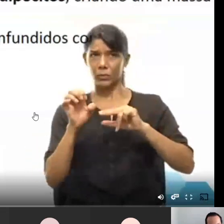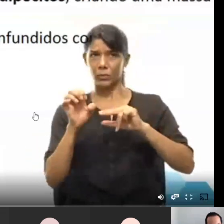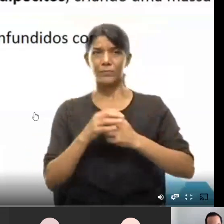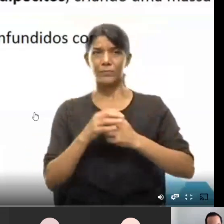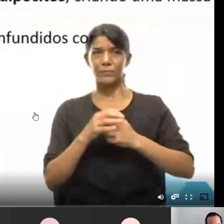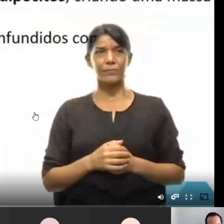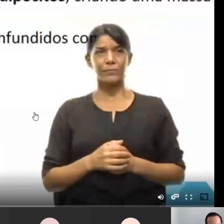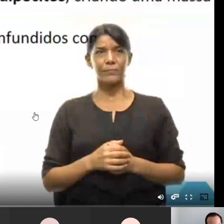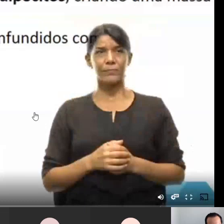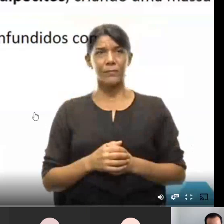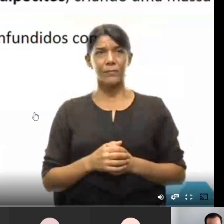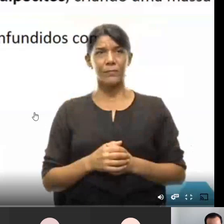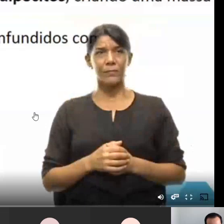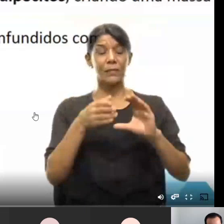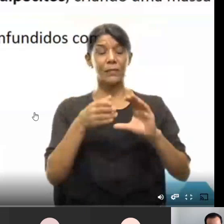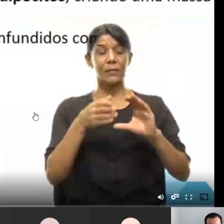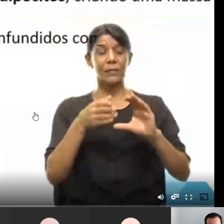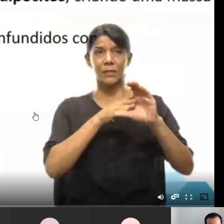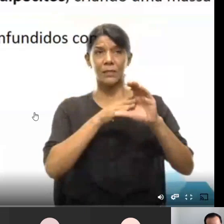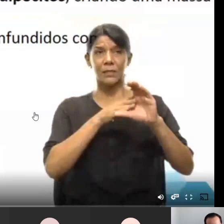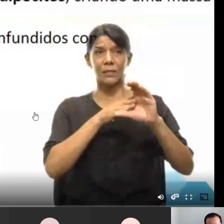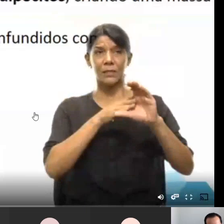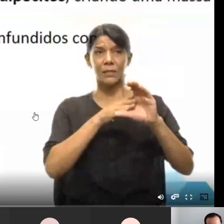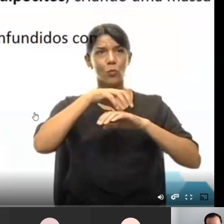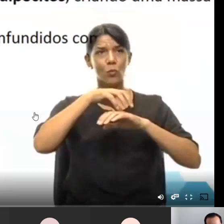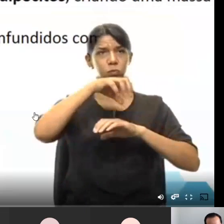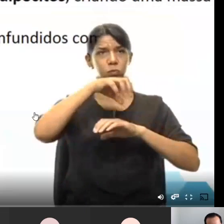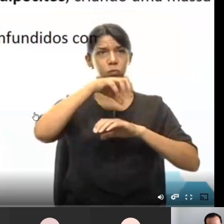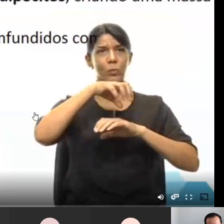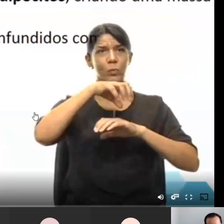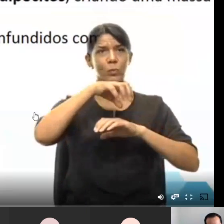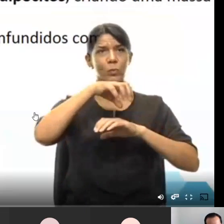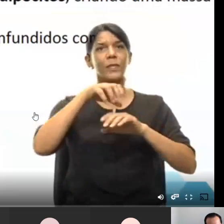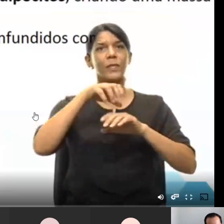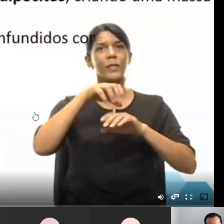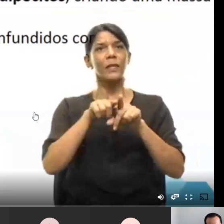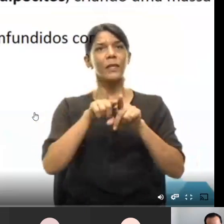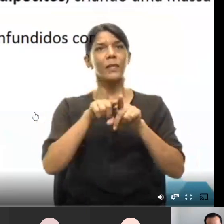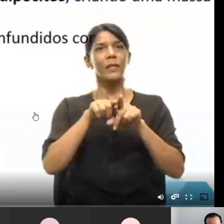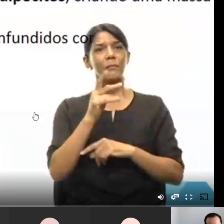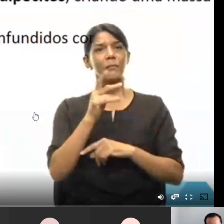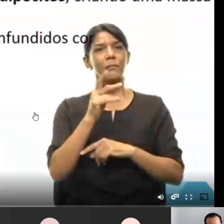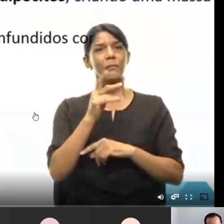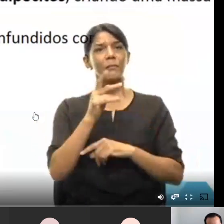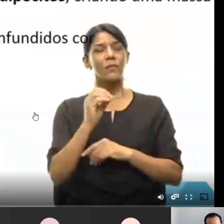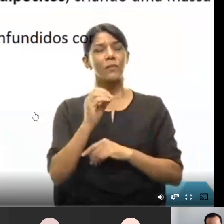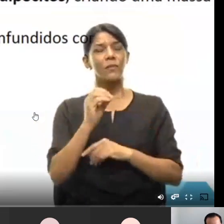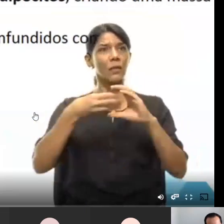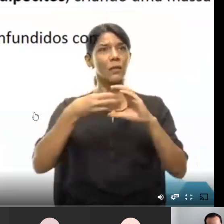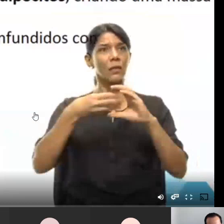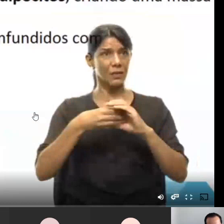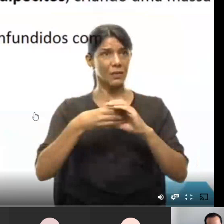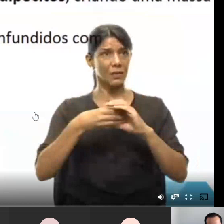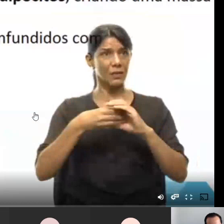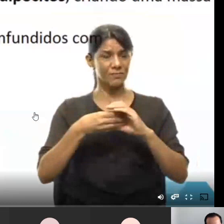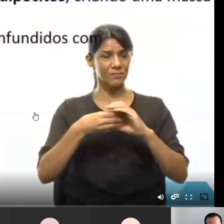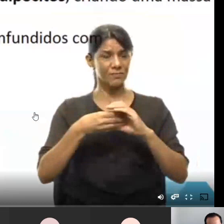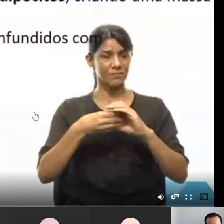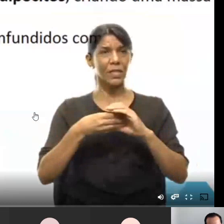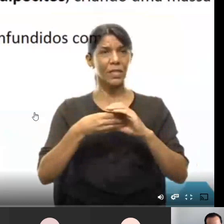nesta região de neoplasia, há hiperplasia e hipertrofia das células